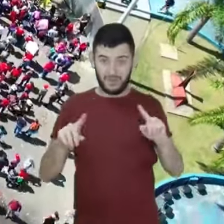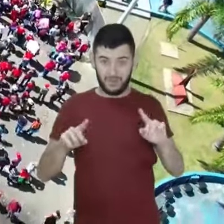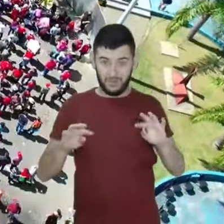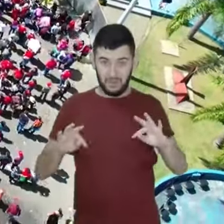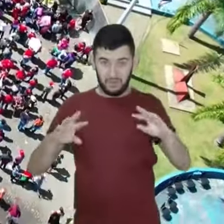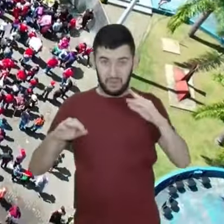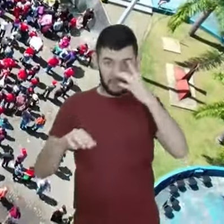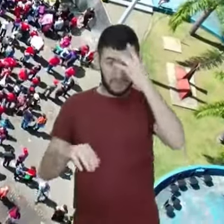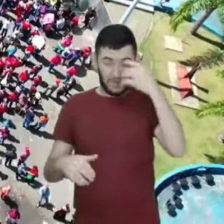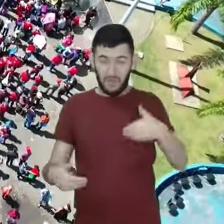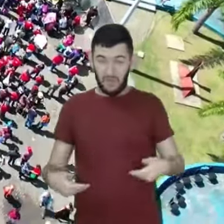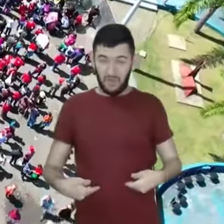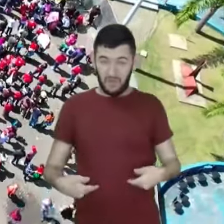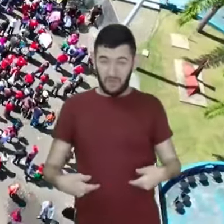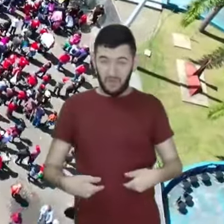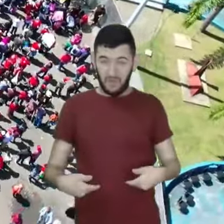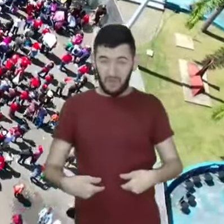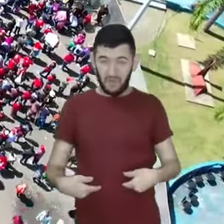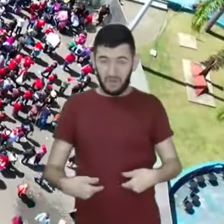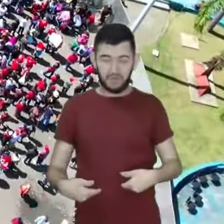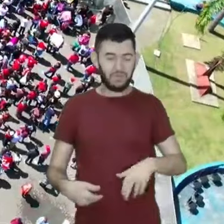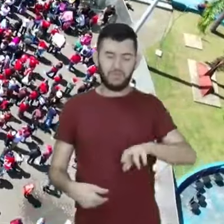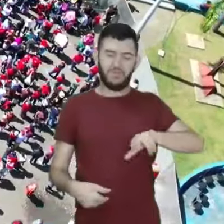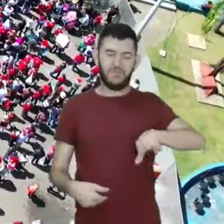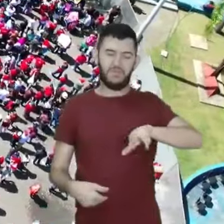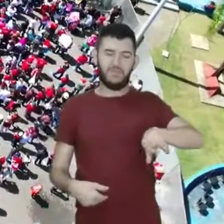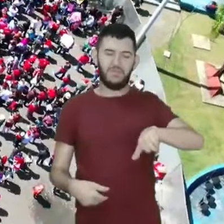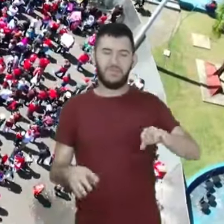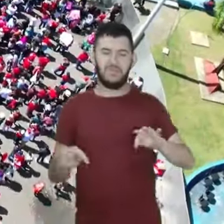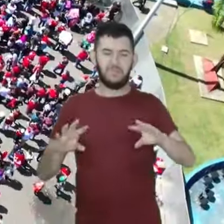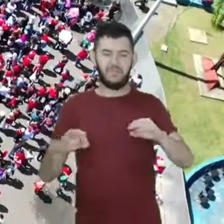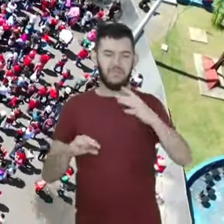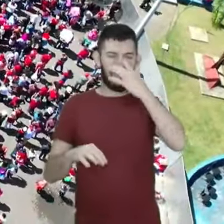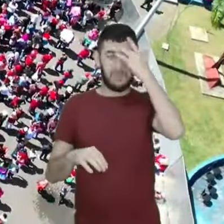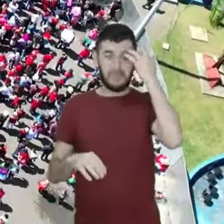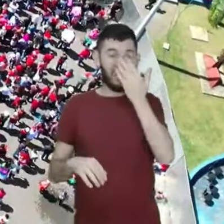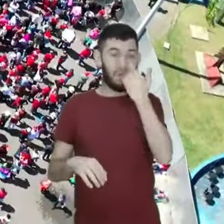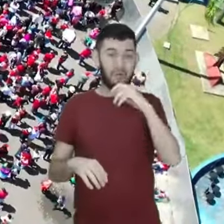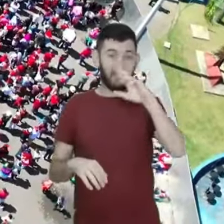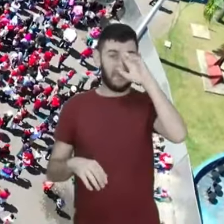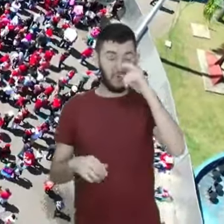mundo que não tem o almoço hoje, que não tem o almoço amanhã. Mas são